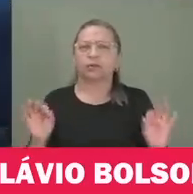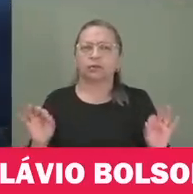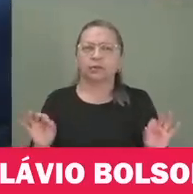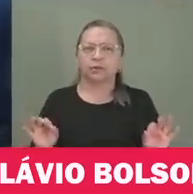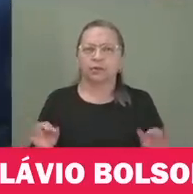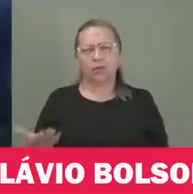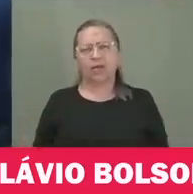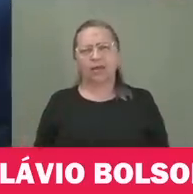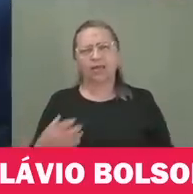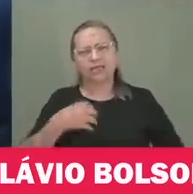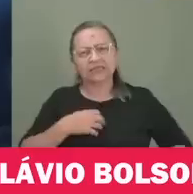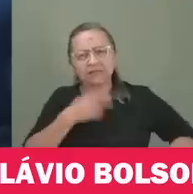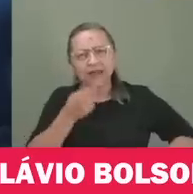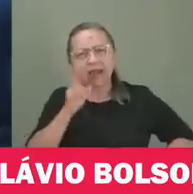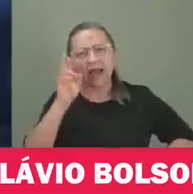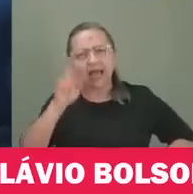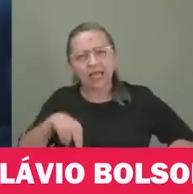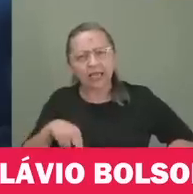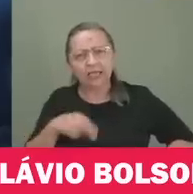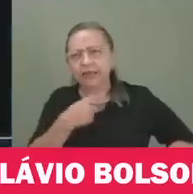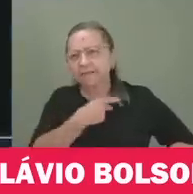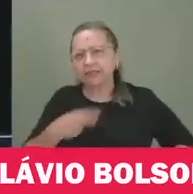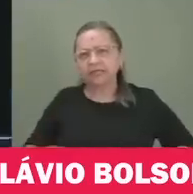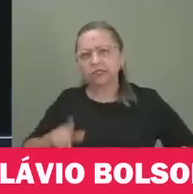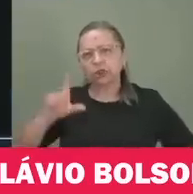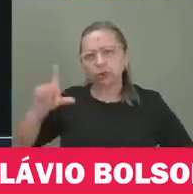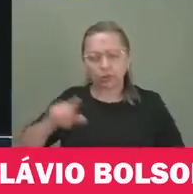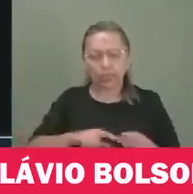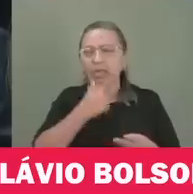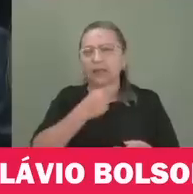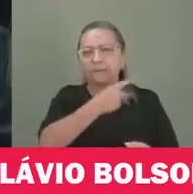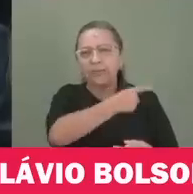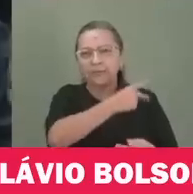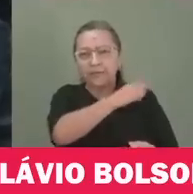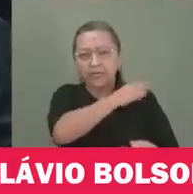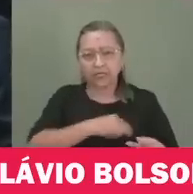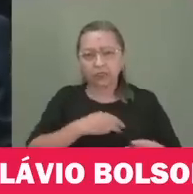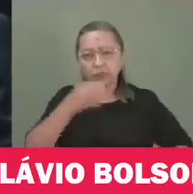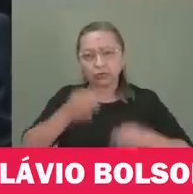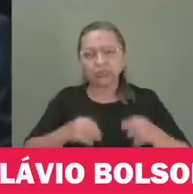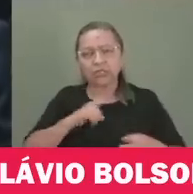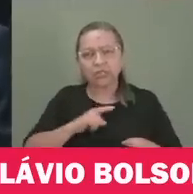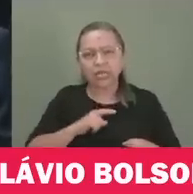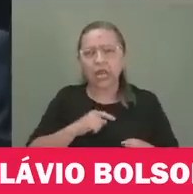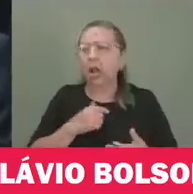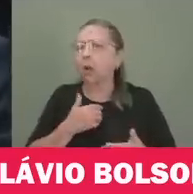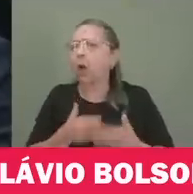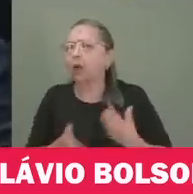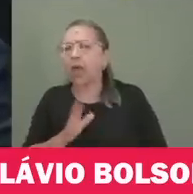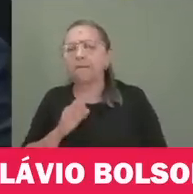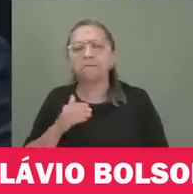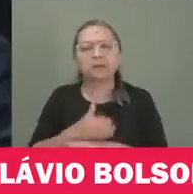Achar razoável que o presidente Lula e seu ministro da Justiça tenha qualquer participação no que foi feito no dia